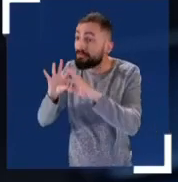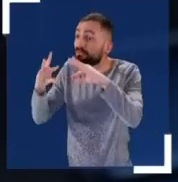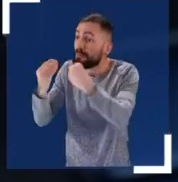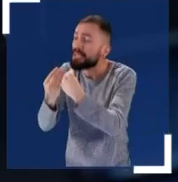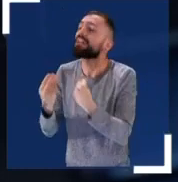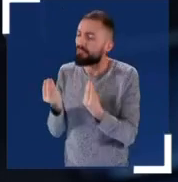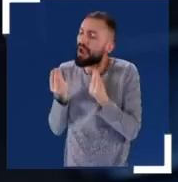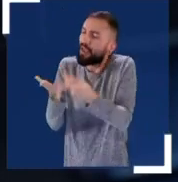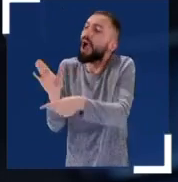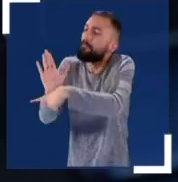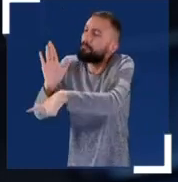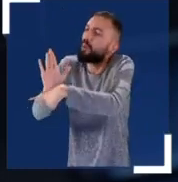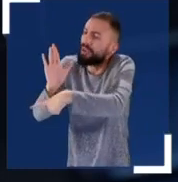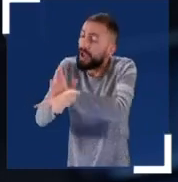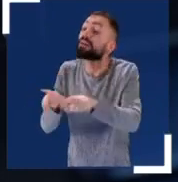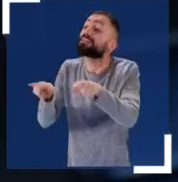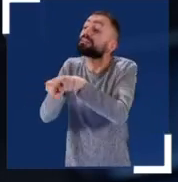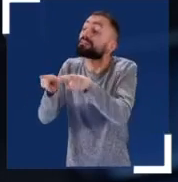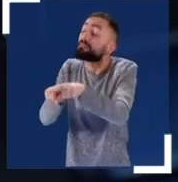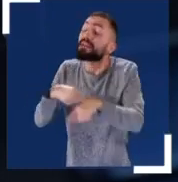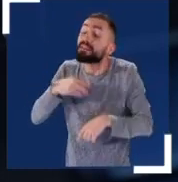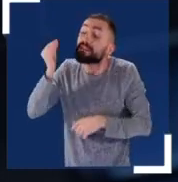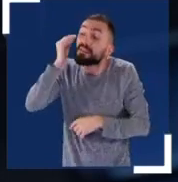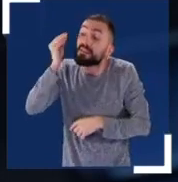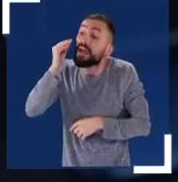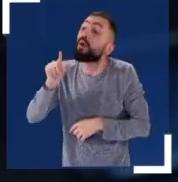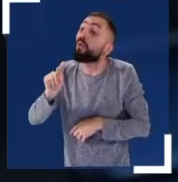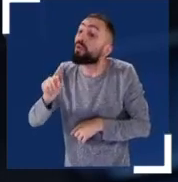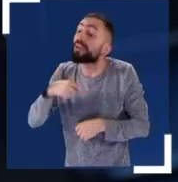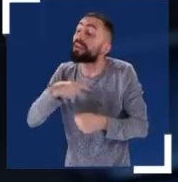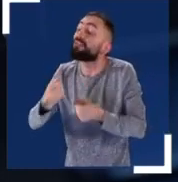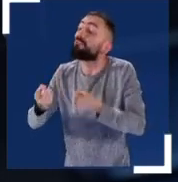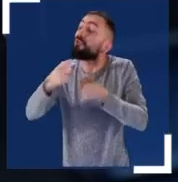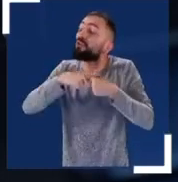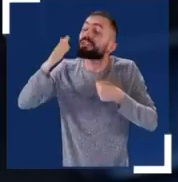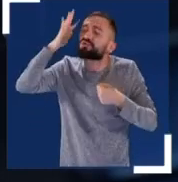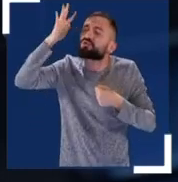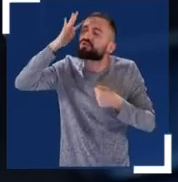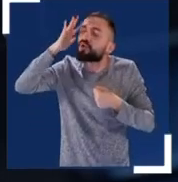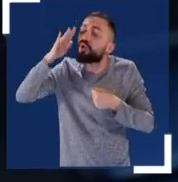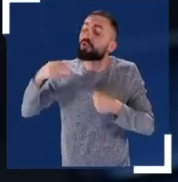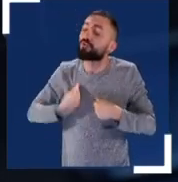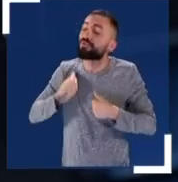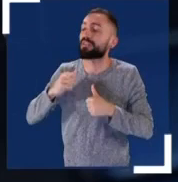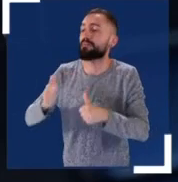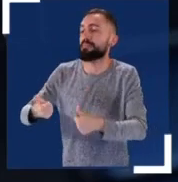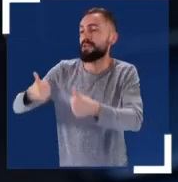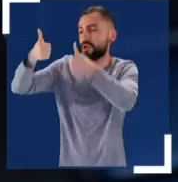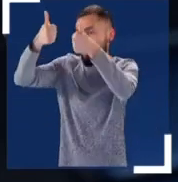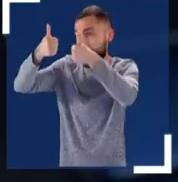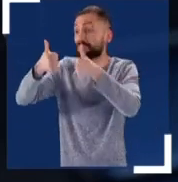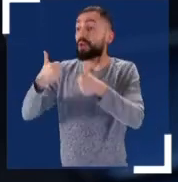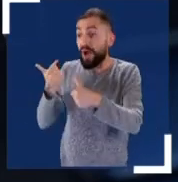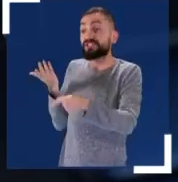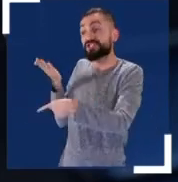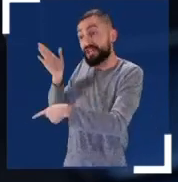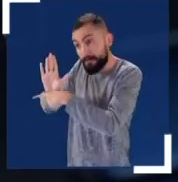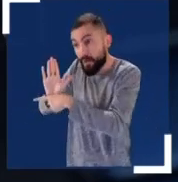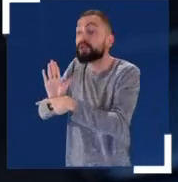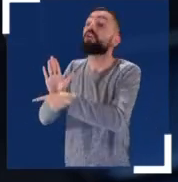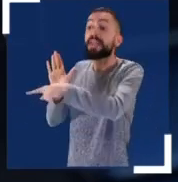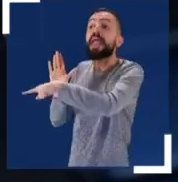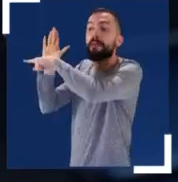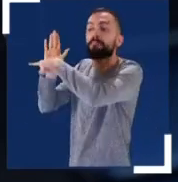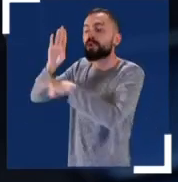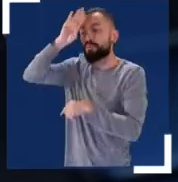e retomar o sonho, a esperança de uma vida melhor para o Brasil. Por isso que o nosso apoio aqui em São Paulo é para Jair Bolsonaro,